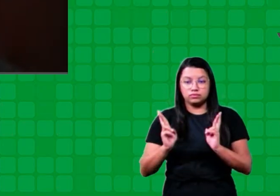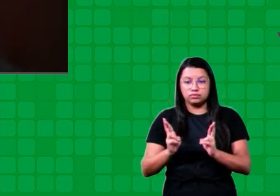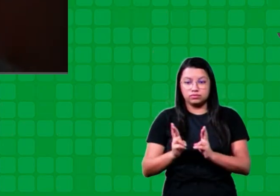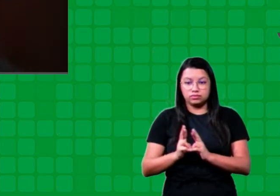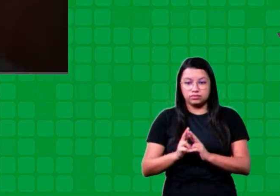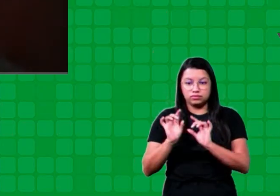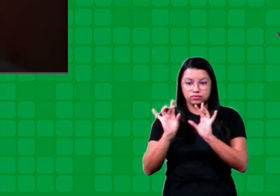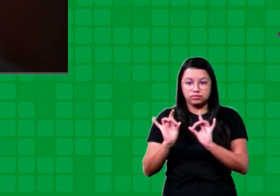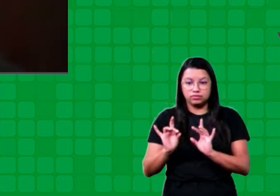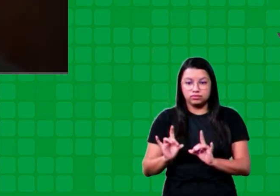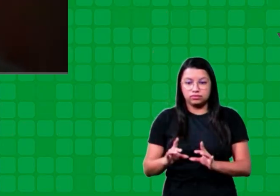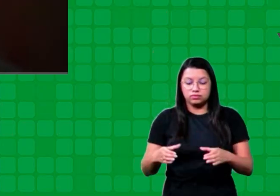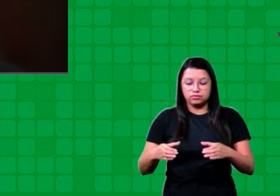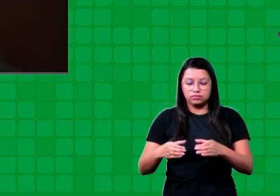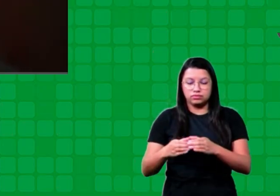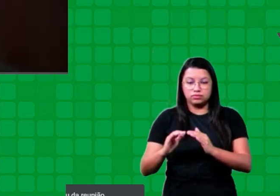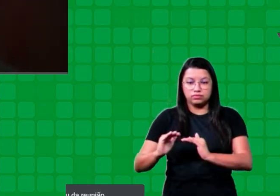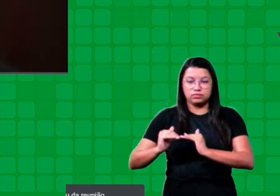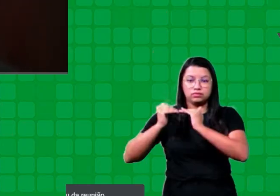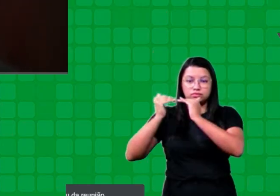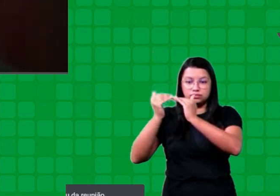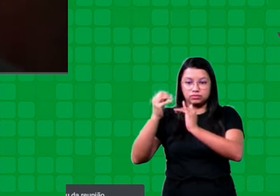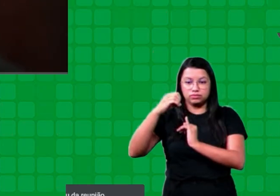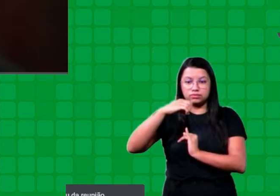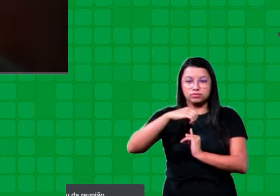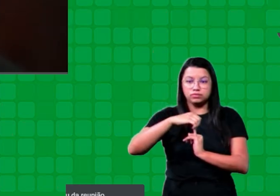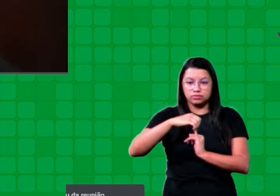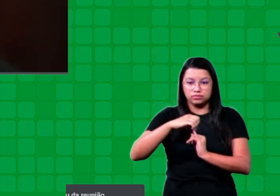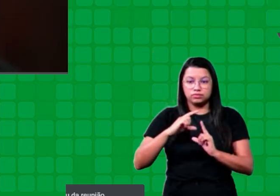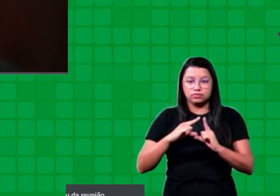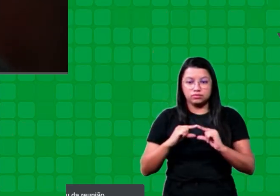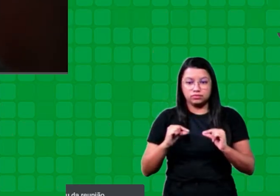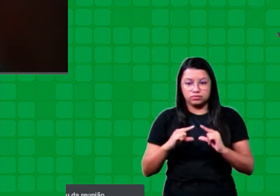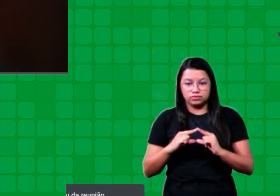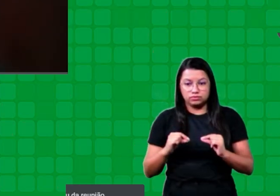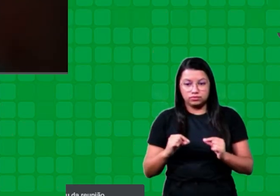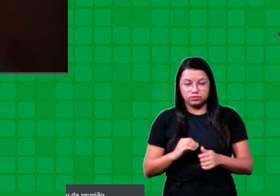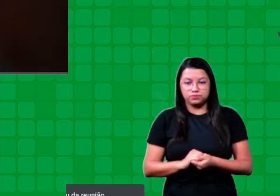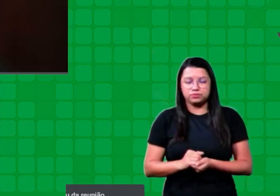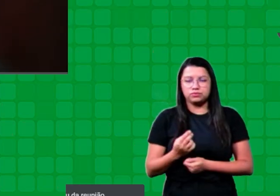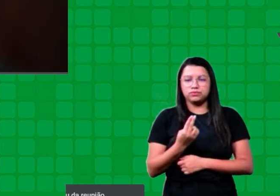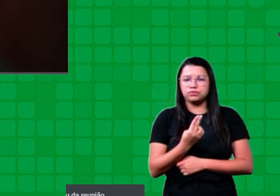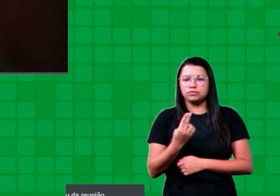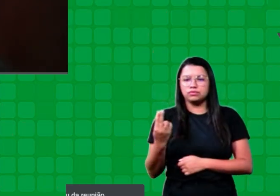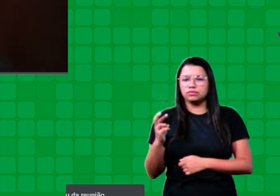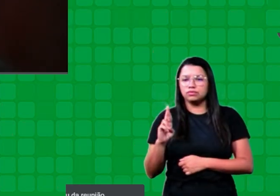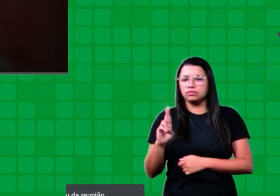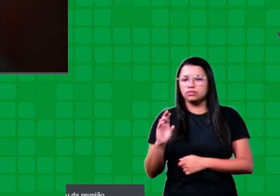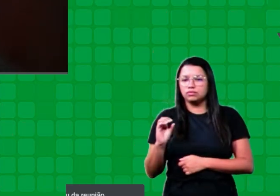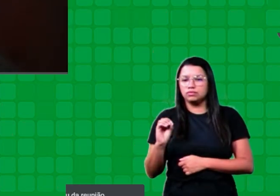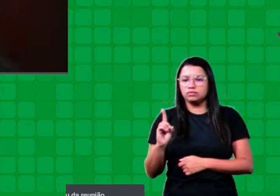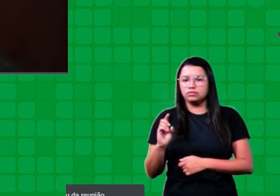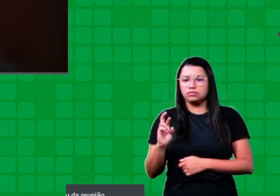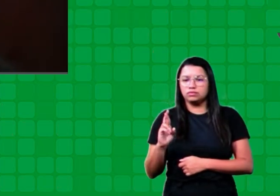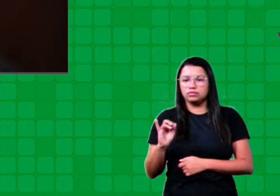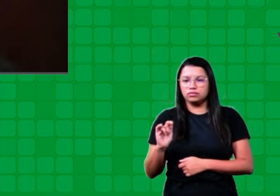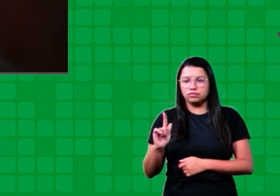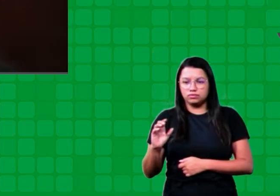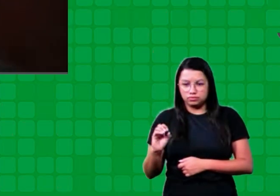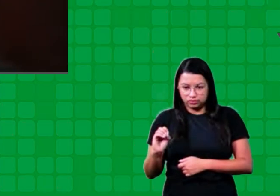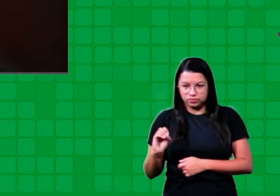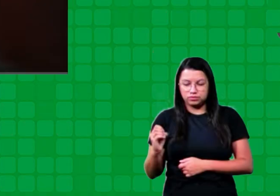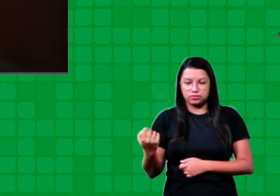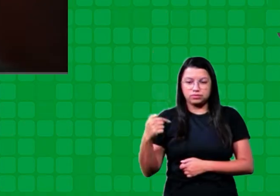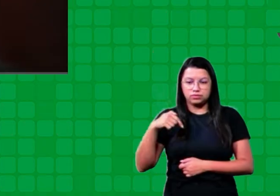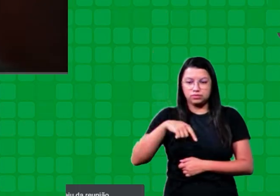extraordinária do Conselho Superior do Instituto Federal de Brasília. Meu nome é Rodrigo Alfani. Estarei na